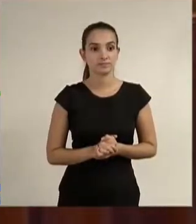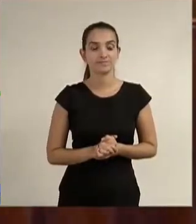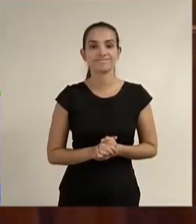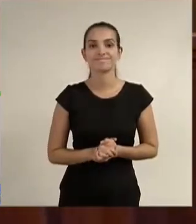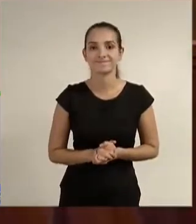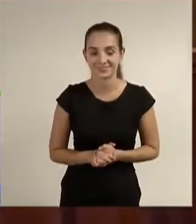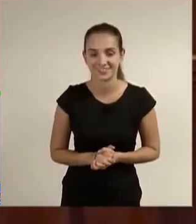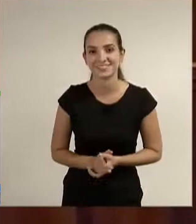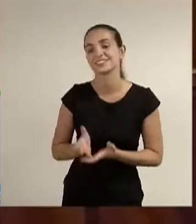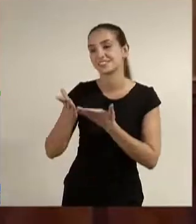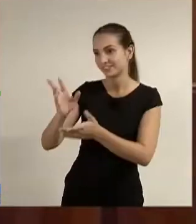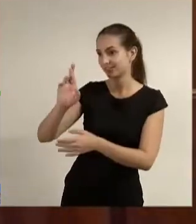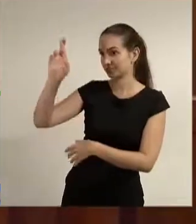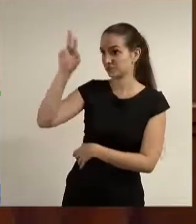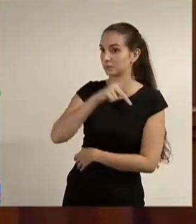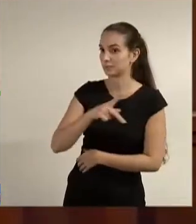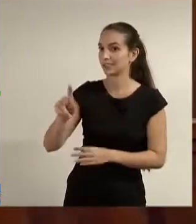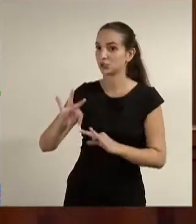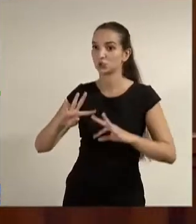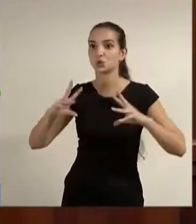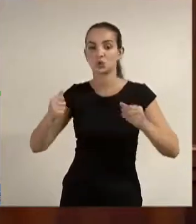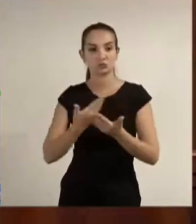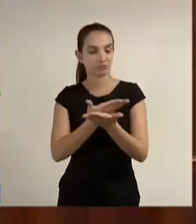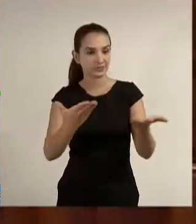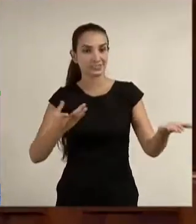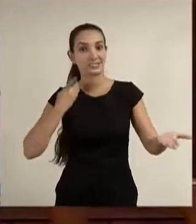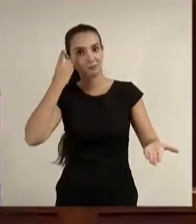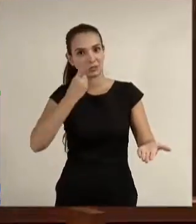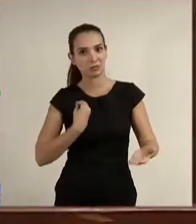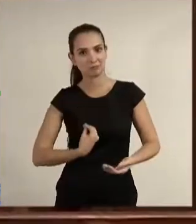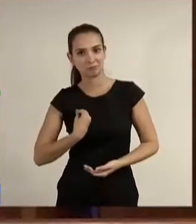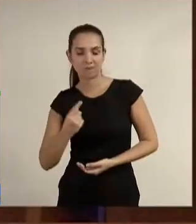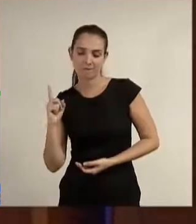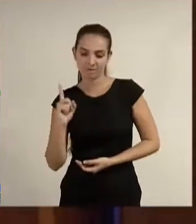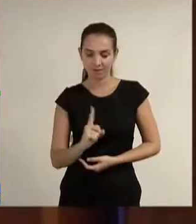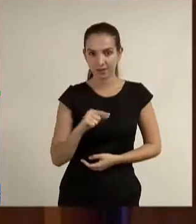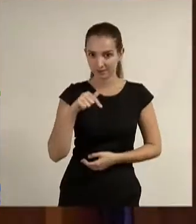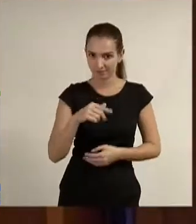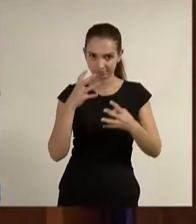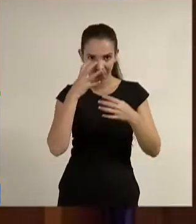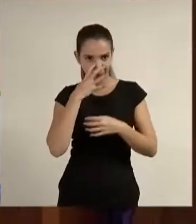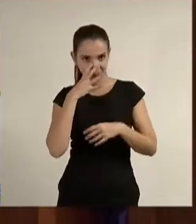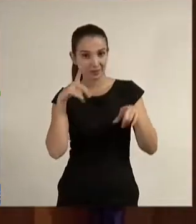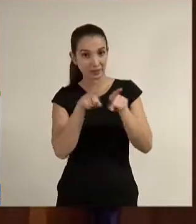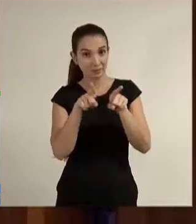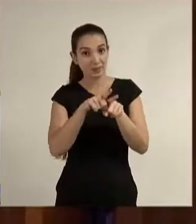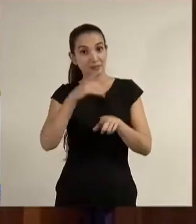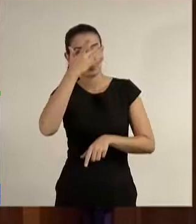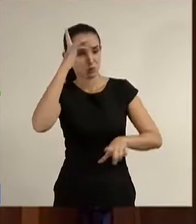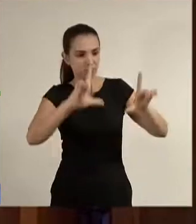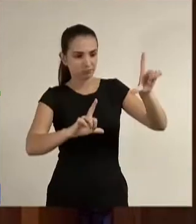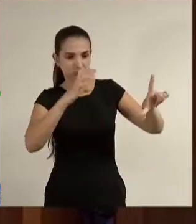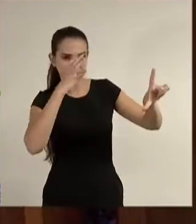Senhor presidente, senhores parlamentares, público aqui presente, público que nos assiste,